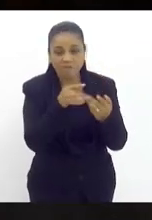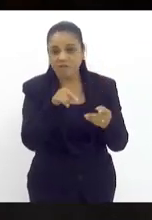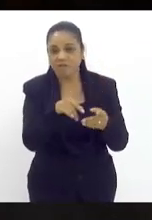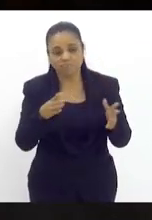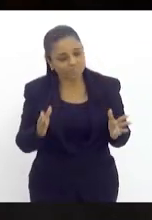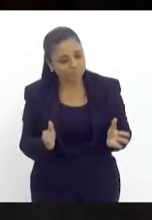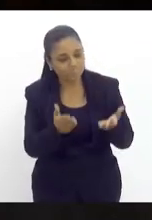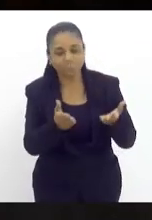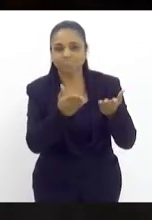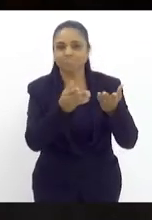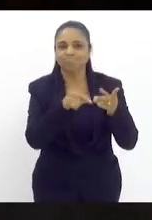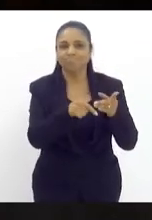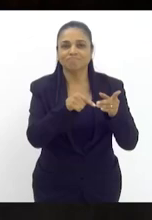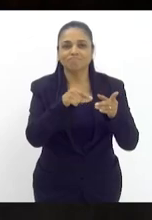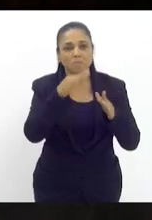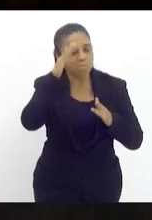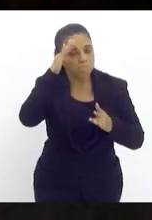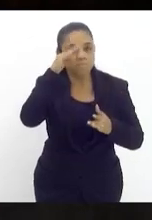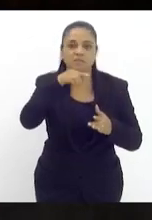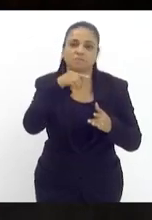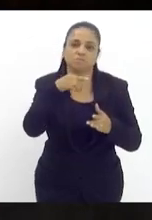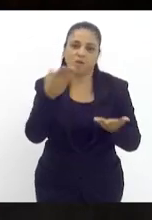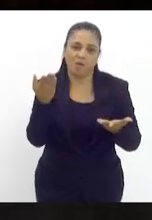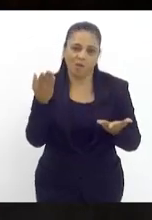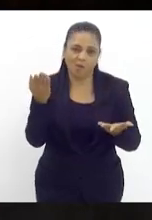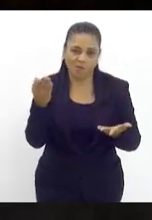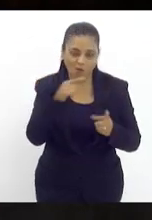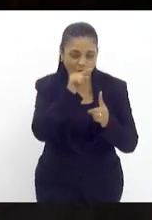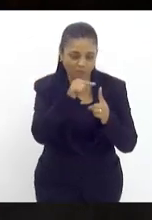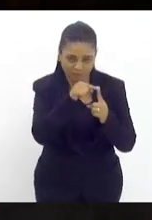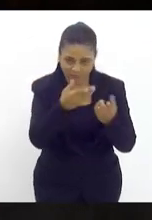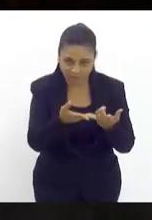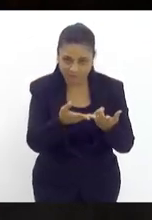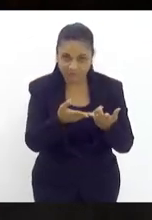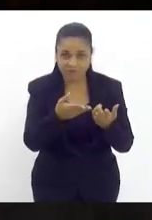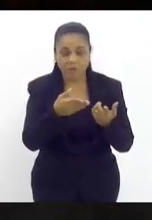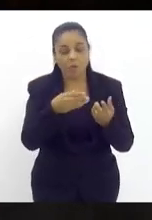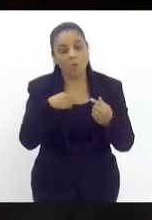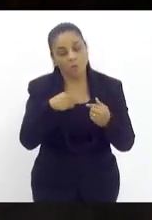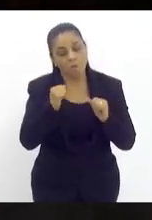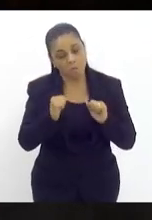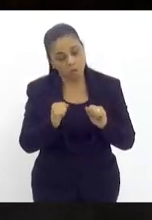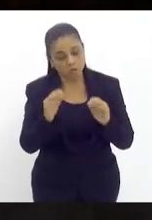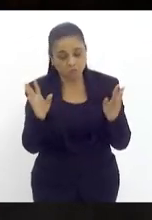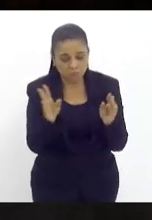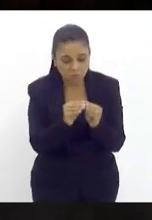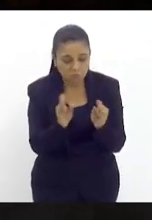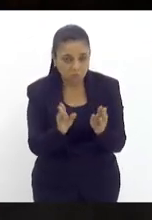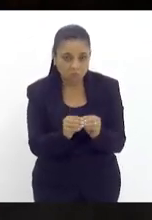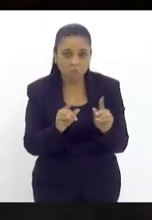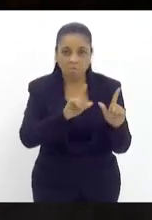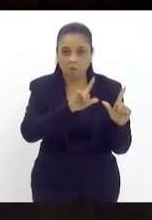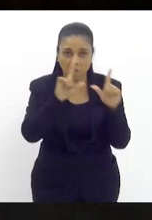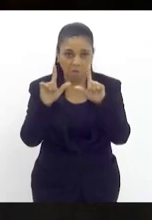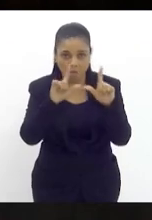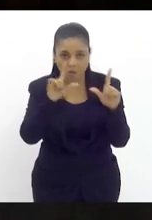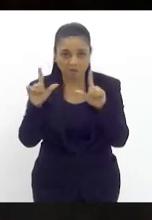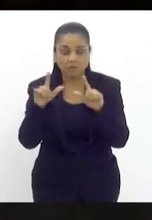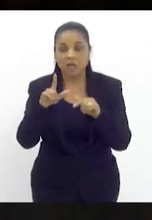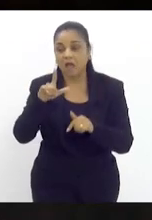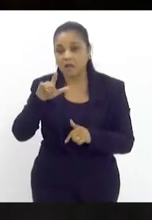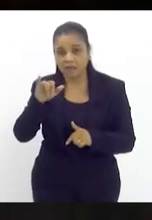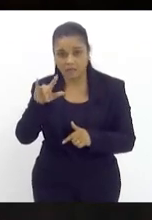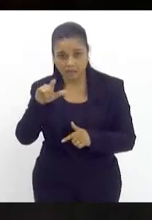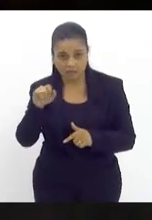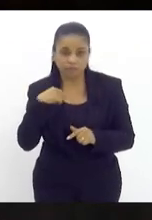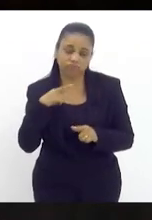do país, não é verdade? Então, infelizmente, eu posso mandar resumos e PowerPoints. A Lilian tem esses resumos,